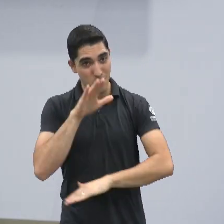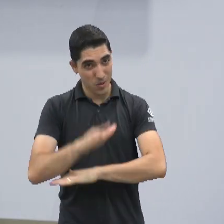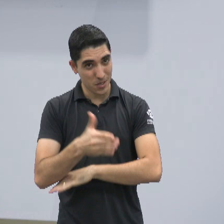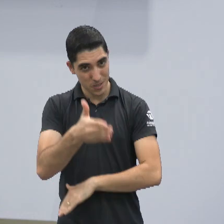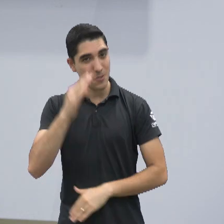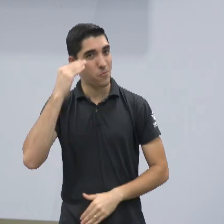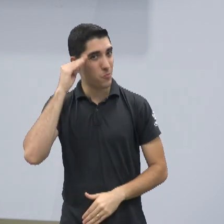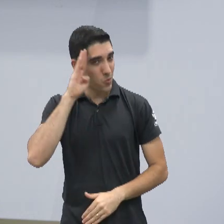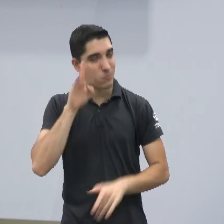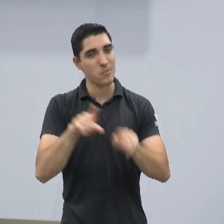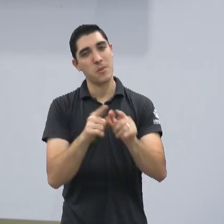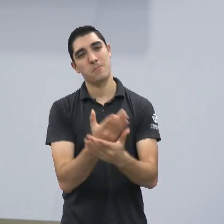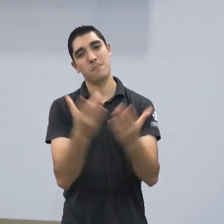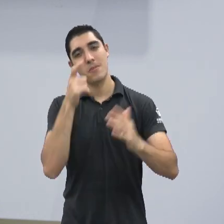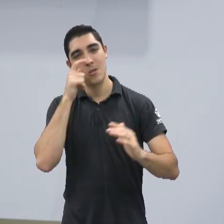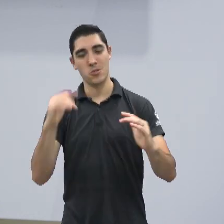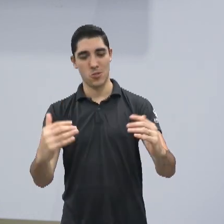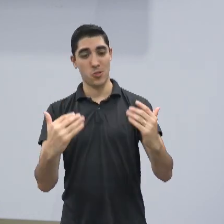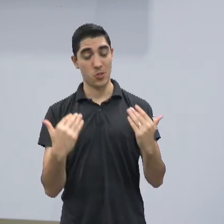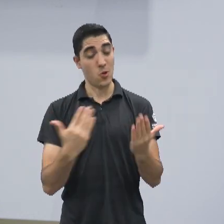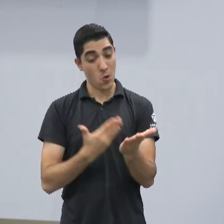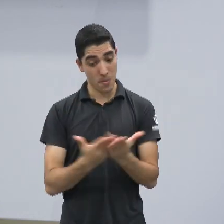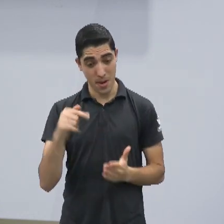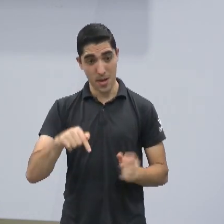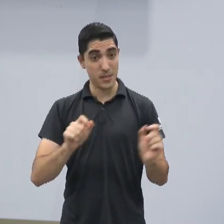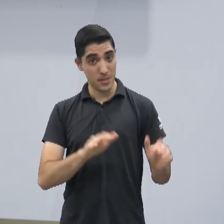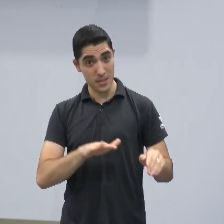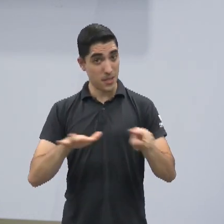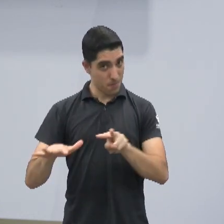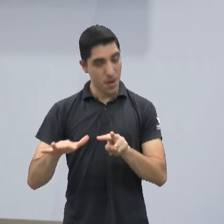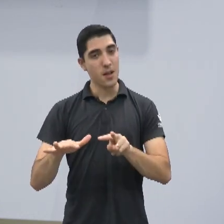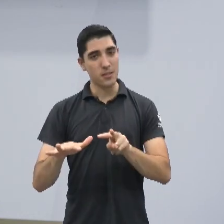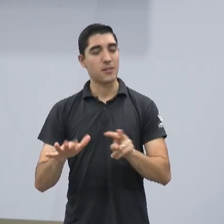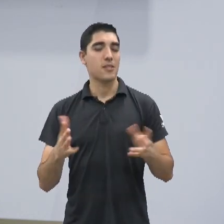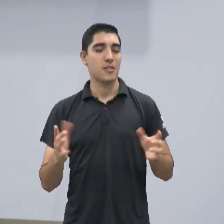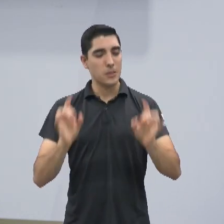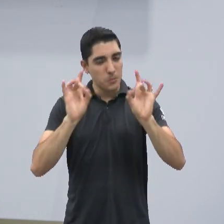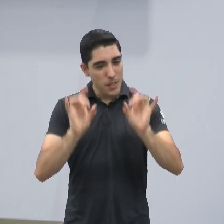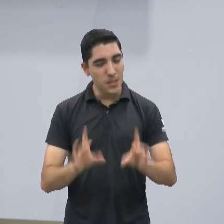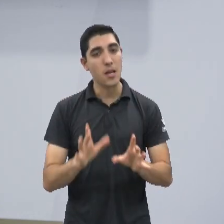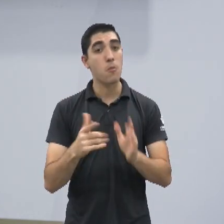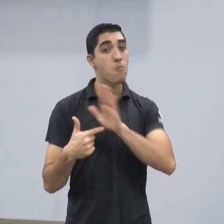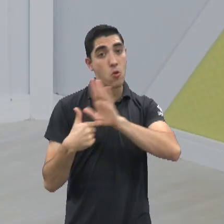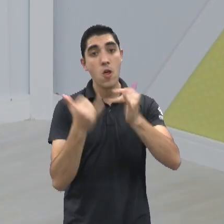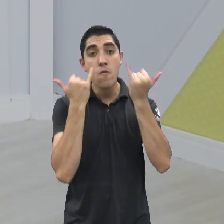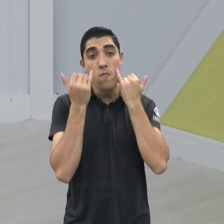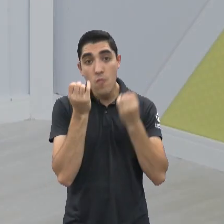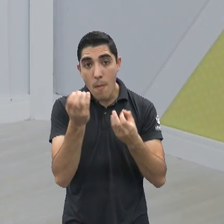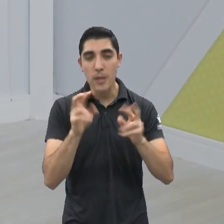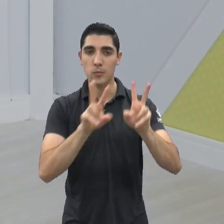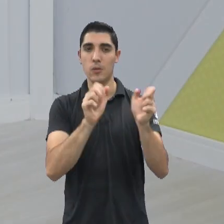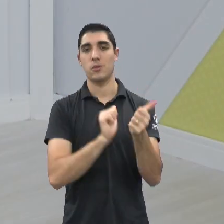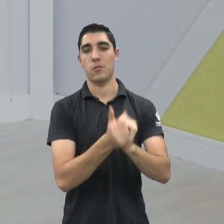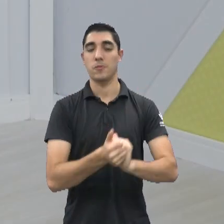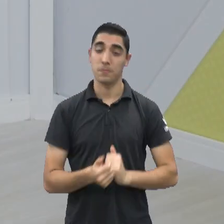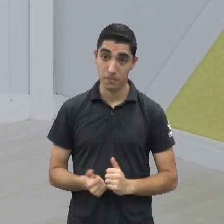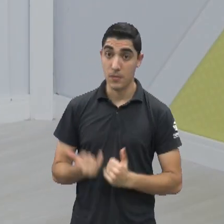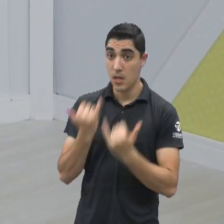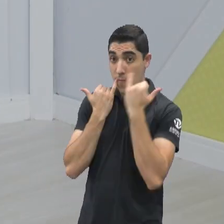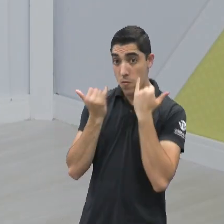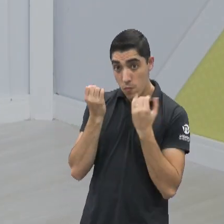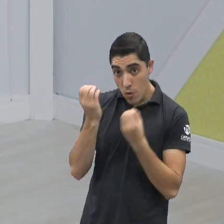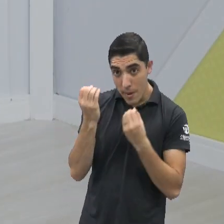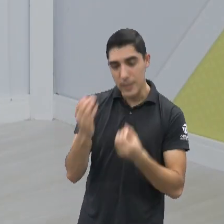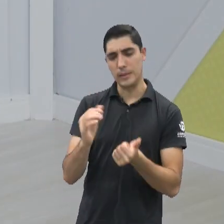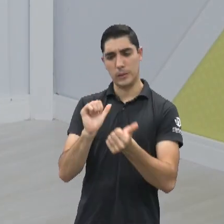estão em casa nos acompanhando, iniciando a semana da melhor maneira possível, com muita informação e muito esporte. Muita informação e muito